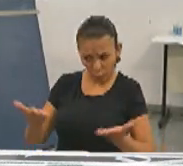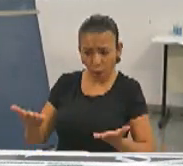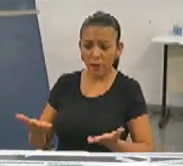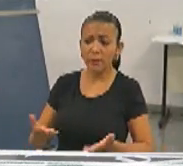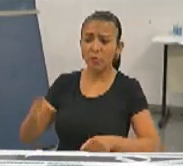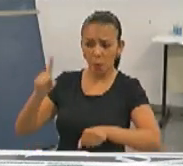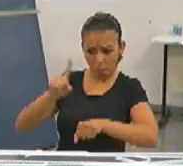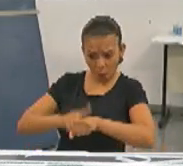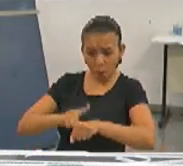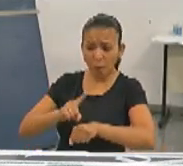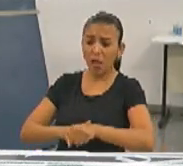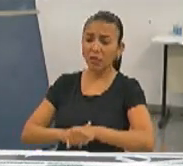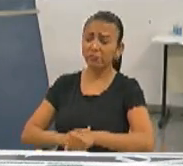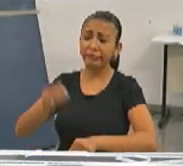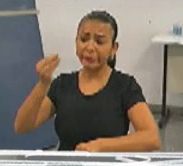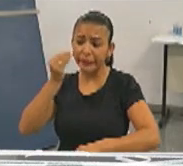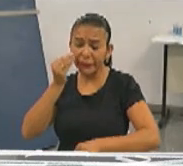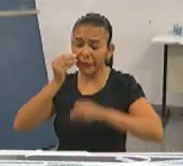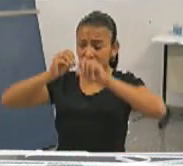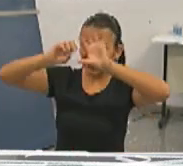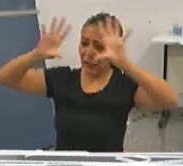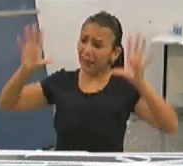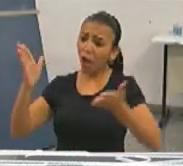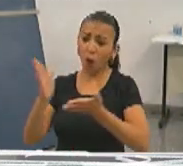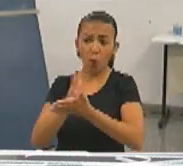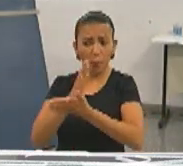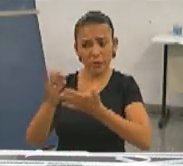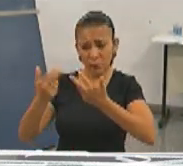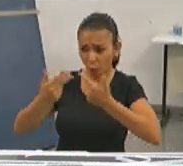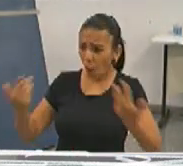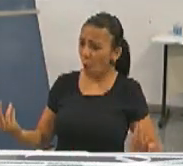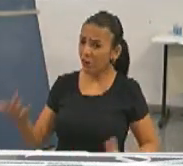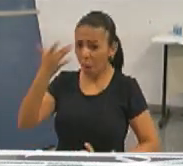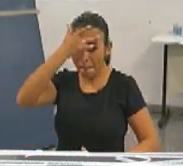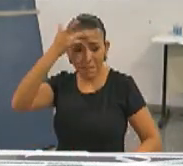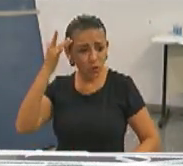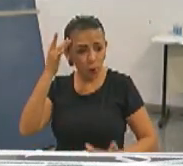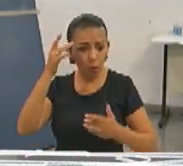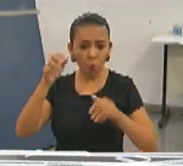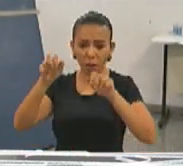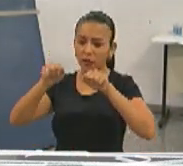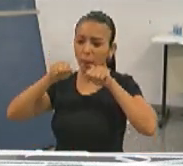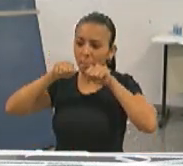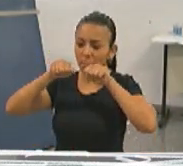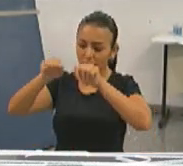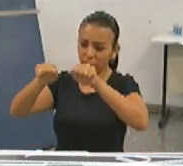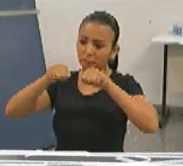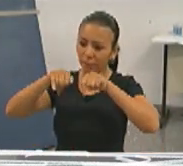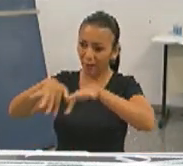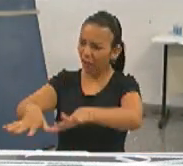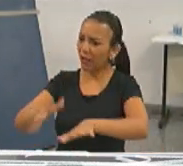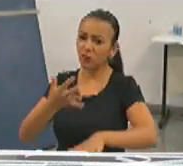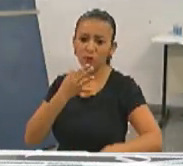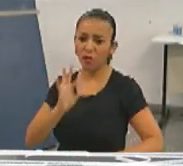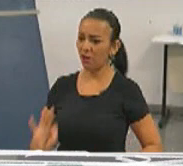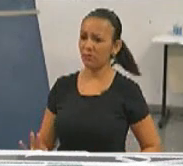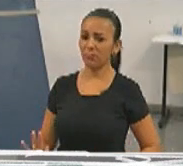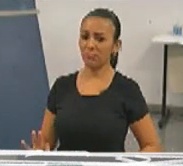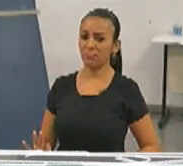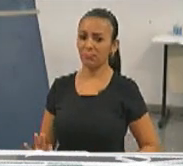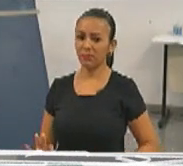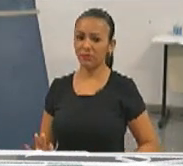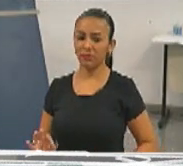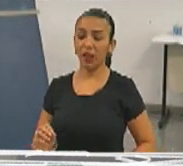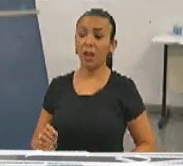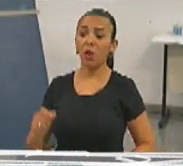desculpe, para tentar esclarecer algumas coisas que talvez o pessoal da plateia, que não é do HU, talvez não conheça, né?